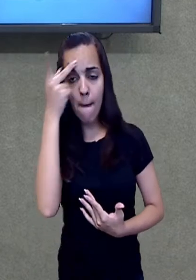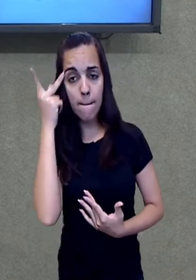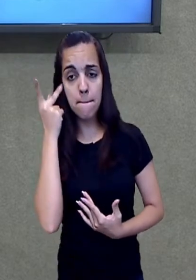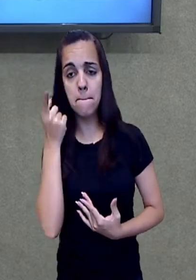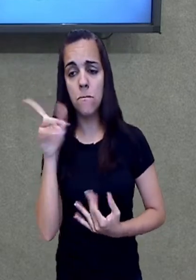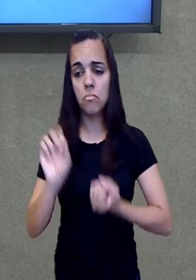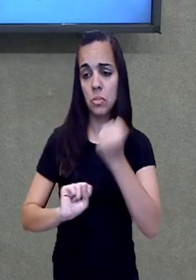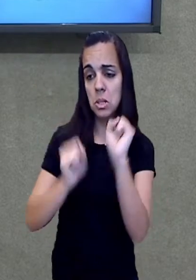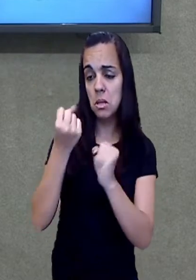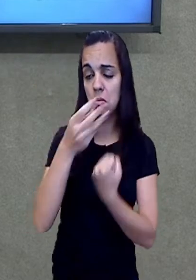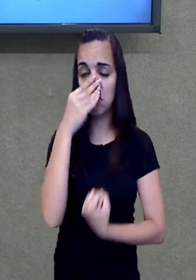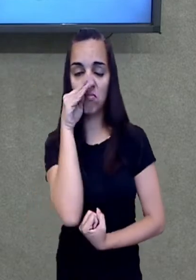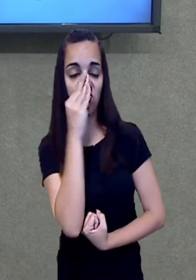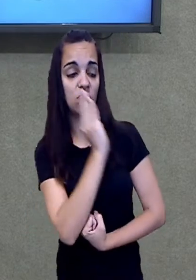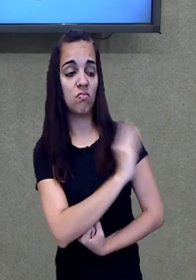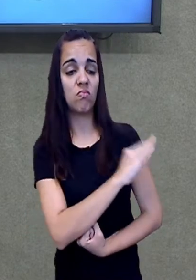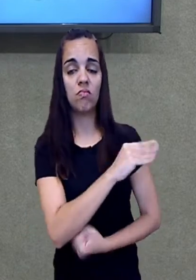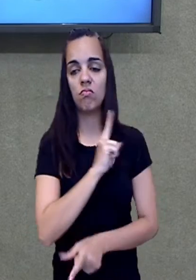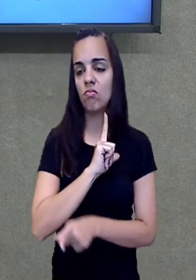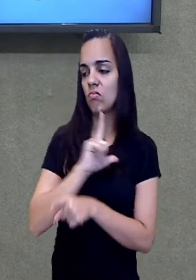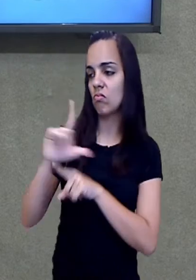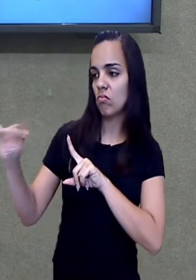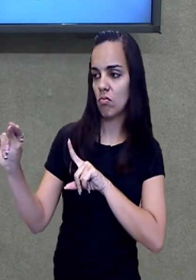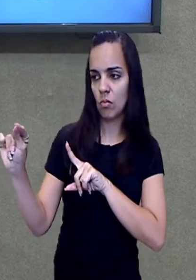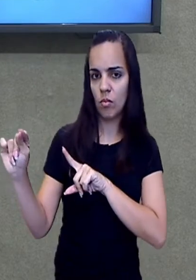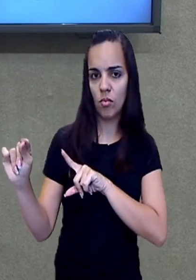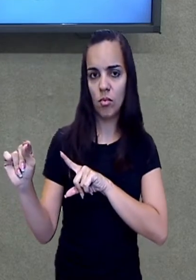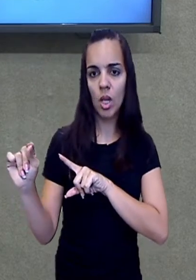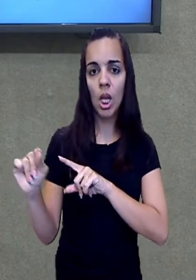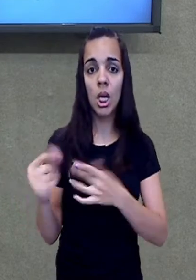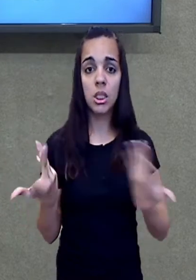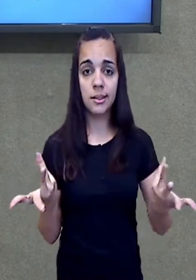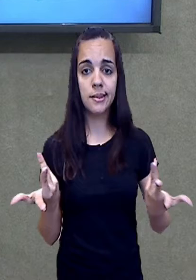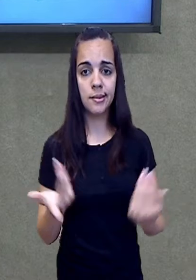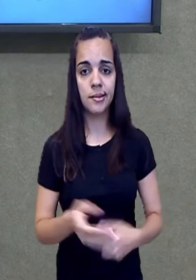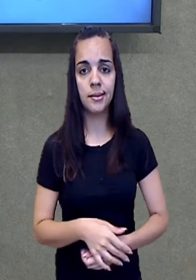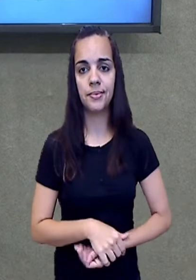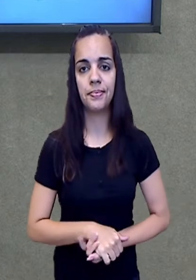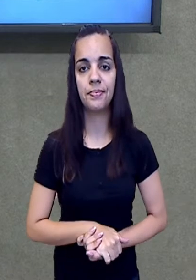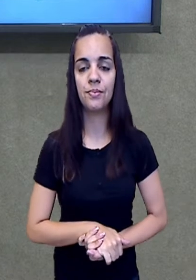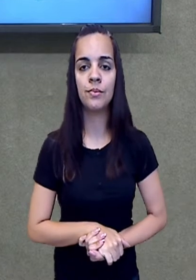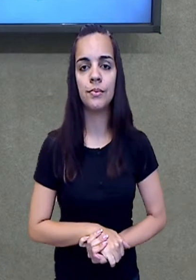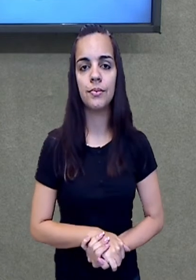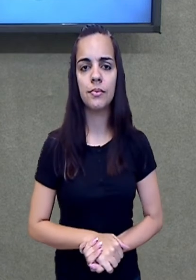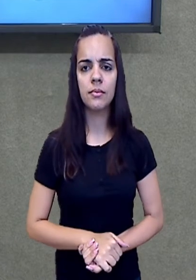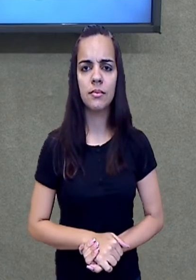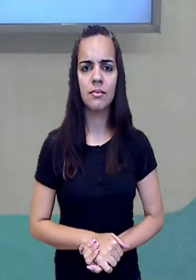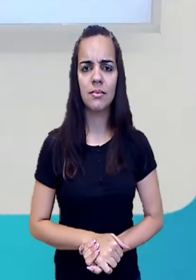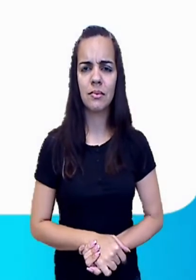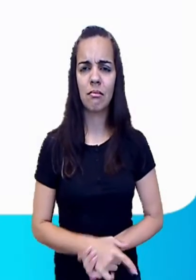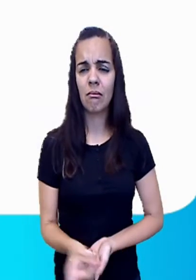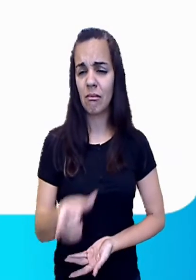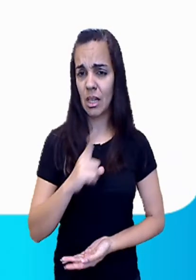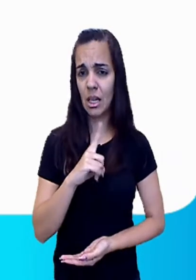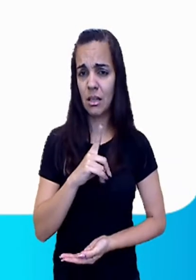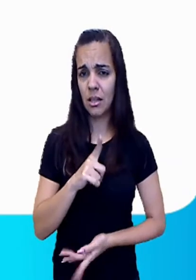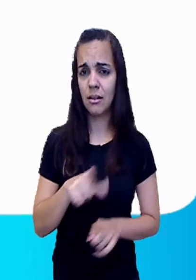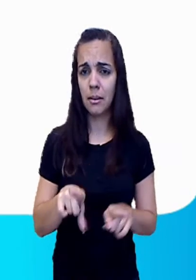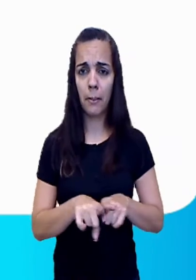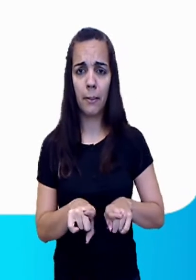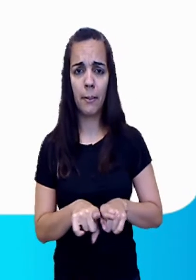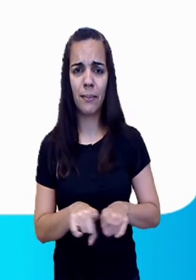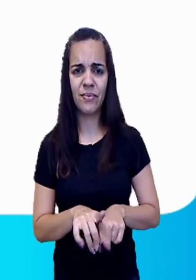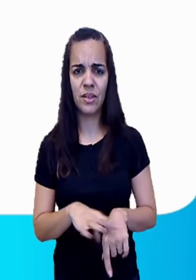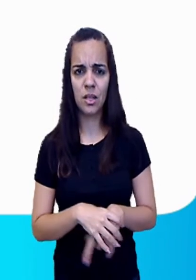cuidar daquele lugar. Então aquilo ficava abandonado e isso gerava um problema. A gente tem também, olha só,